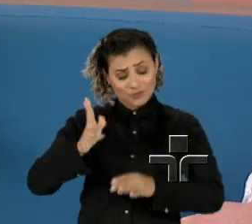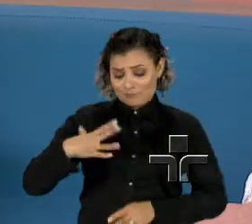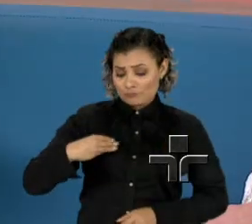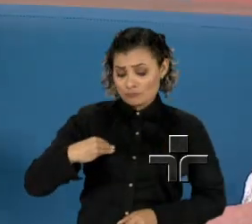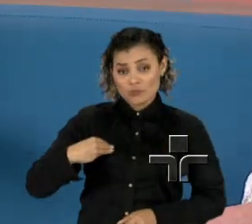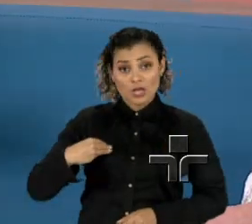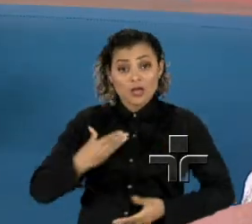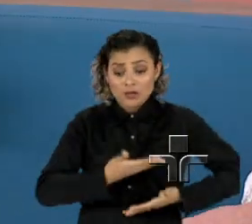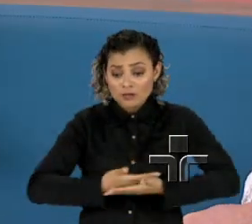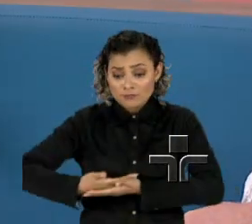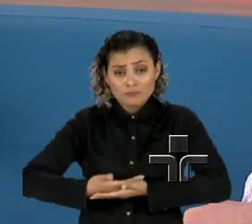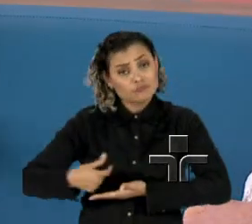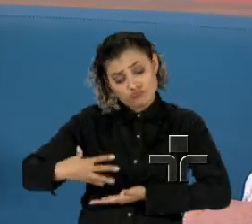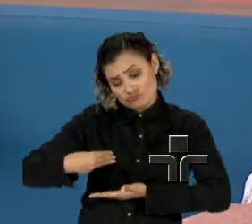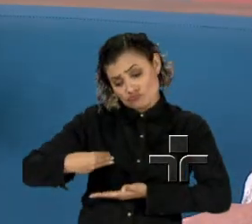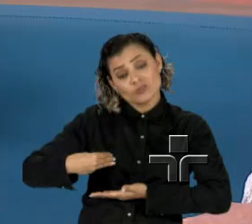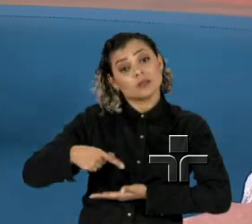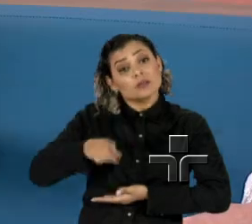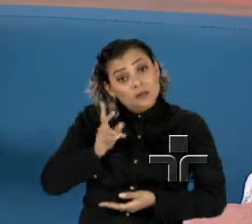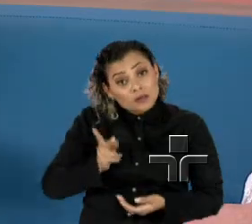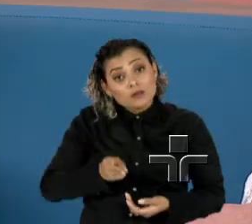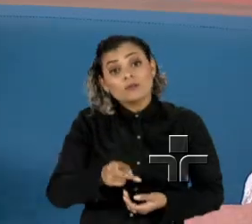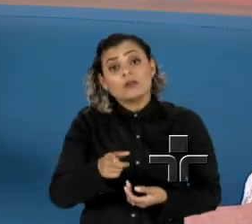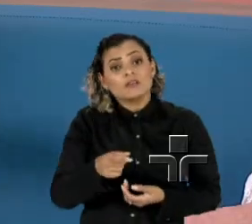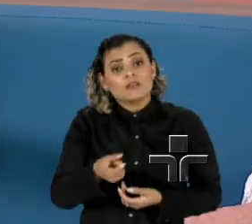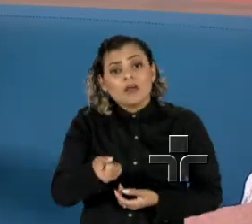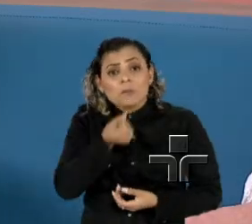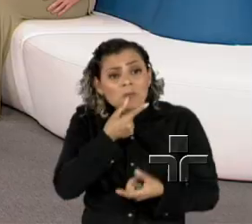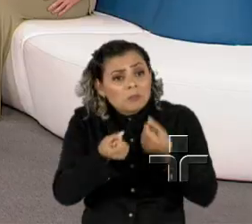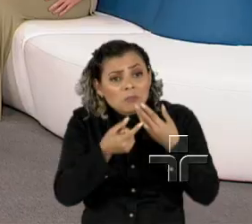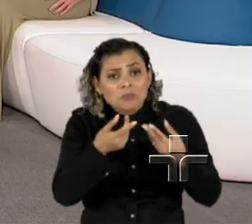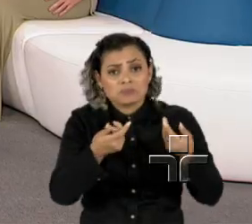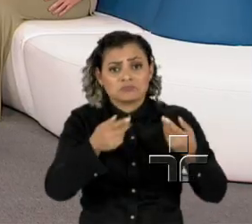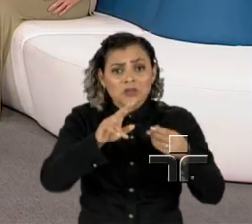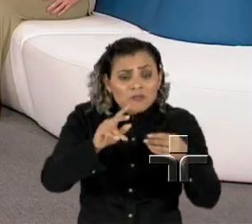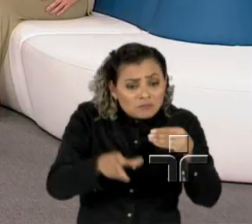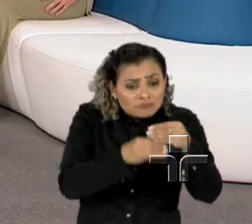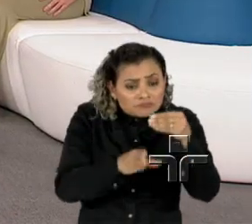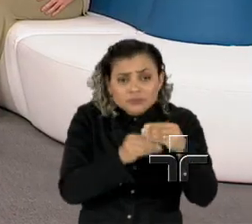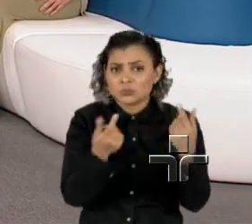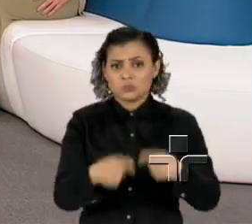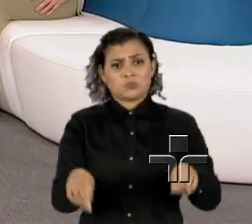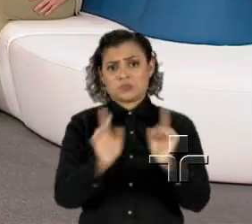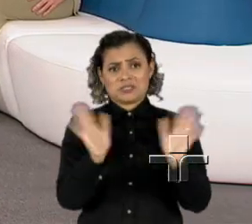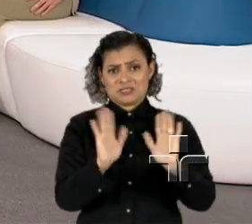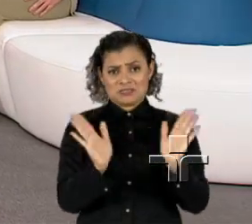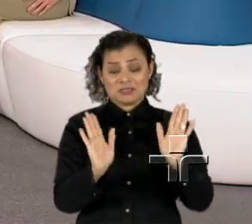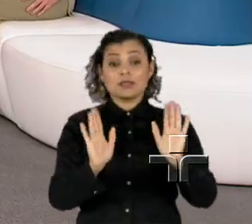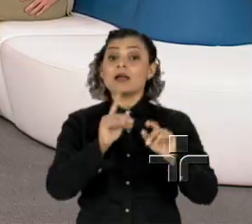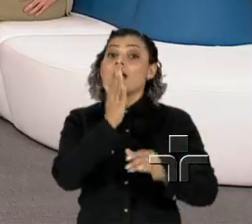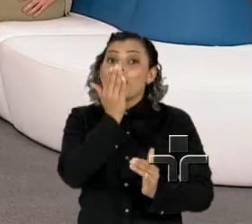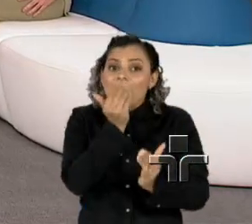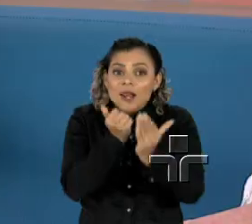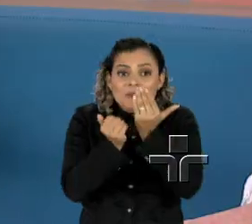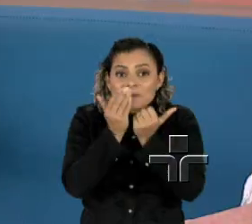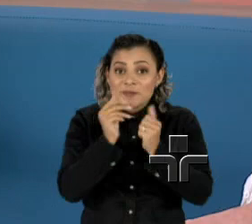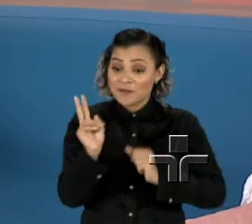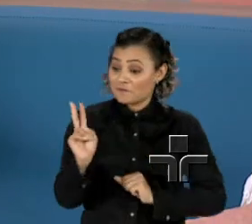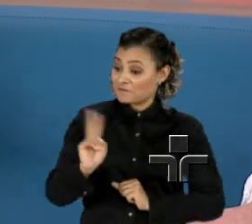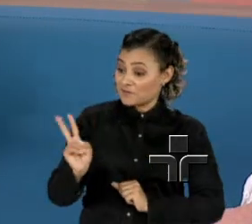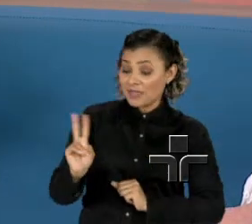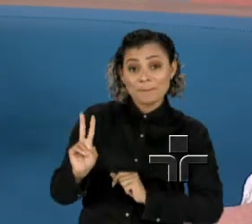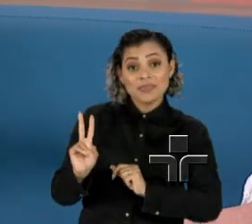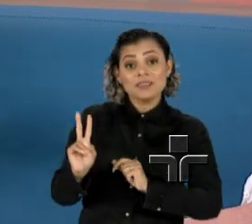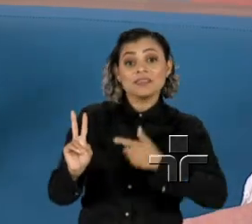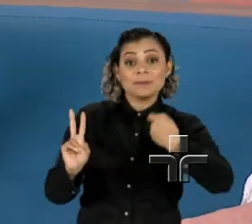criança que amamenta, normalmente a gente precisa de muito menos suplementos. Entendi. Uhum. E a alimentação, as vitaminas que a gente